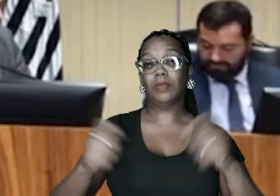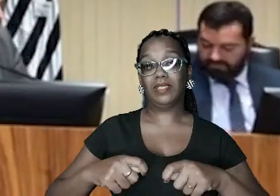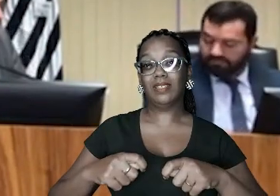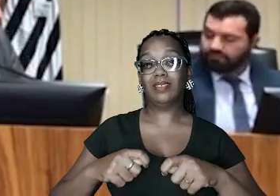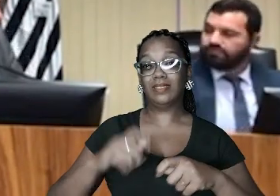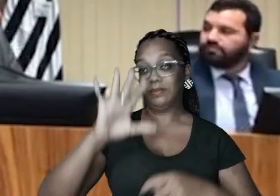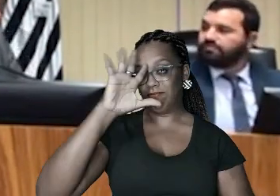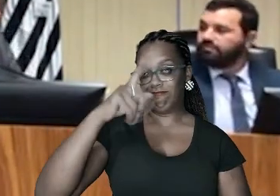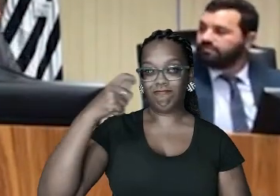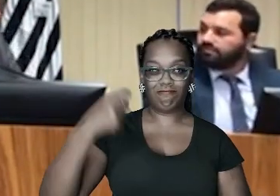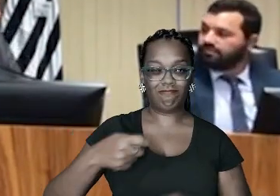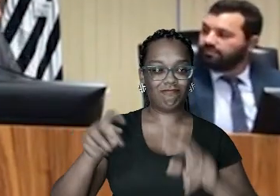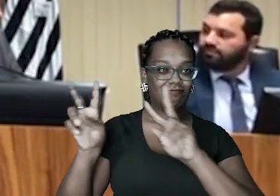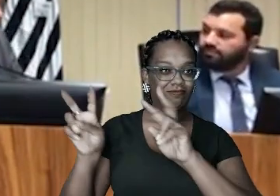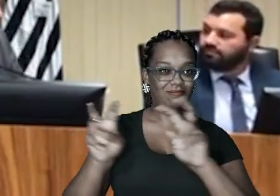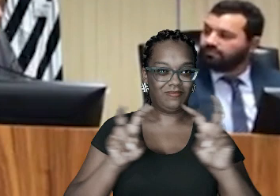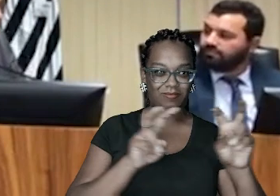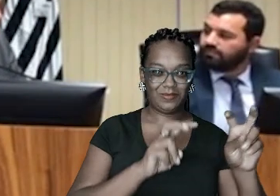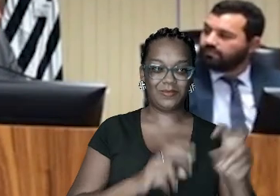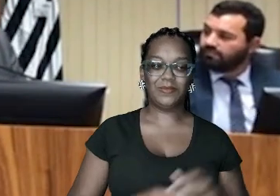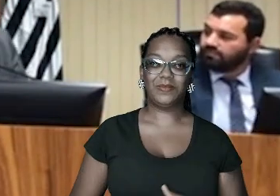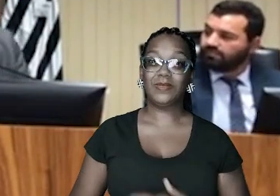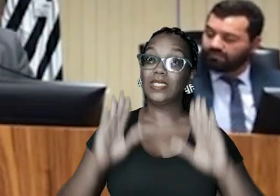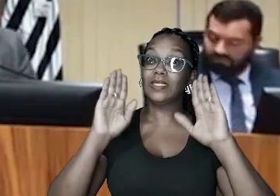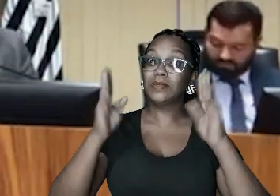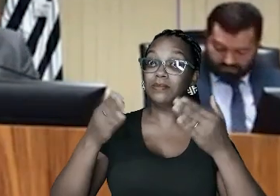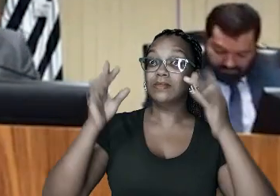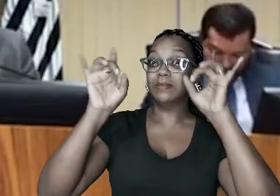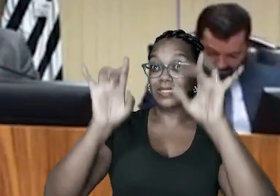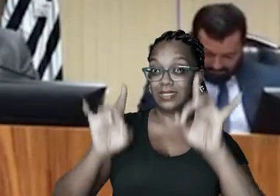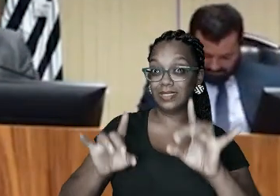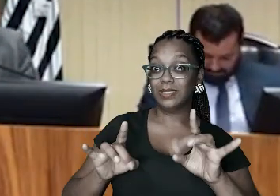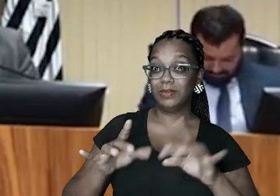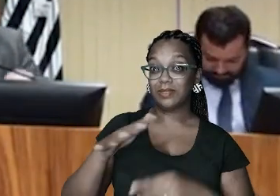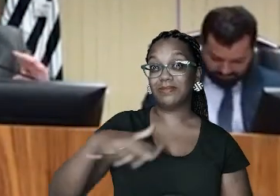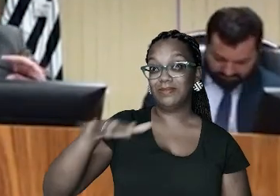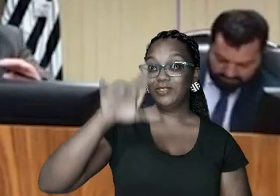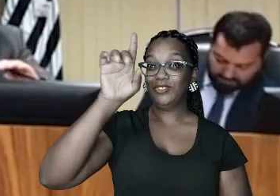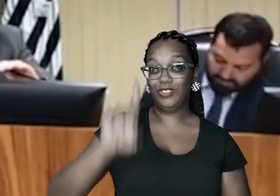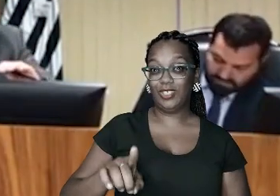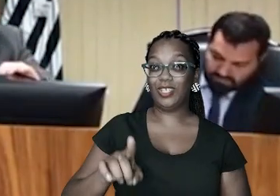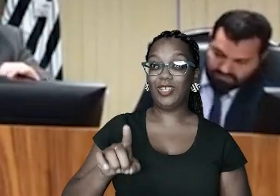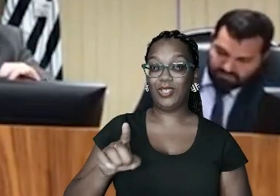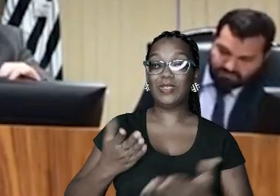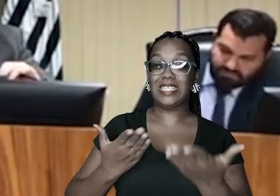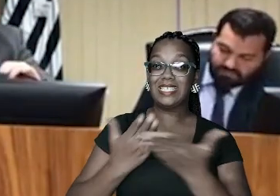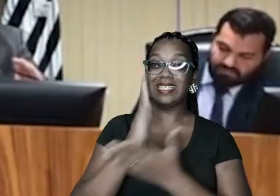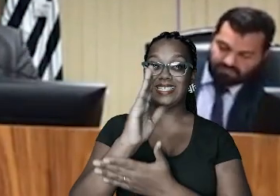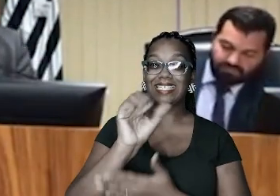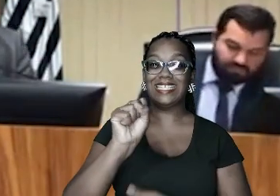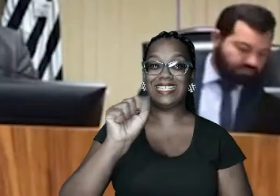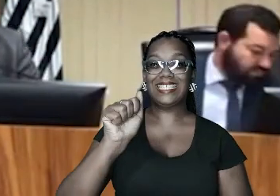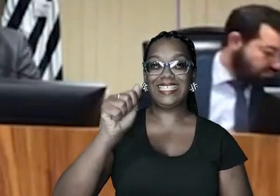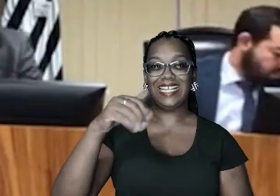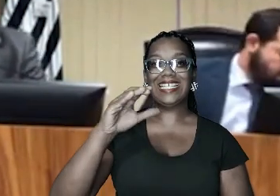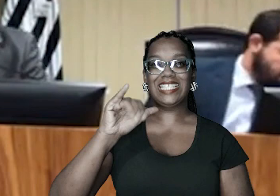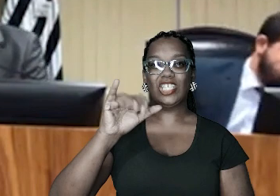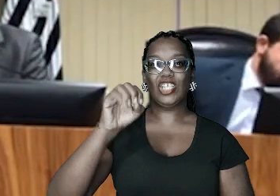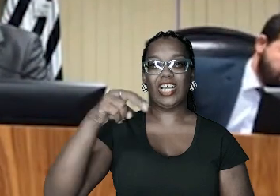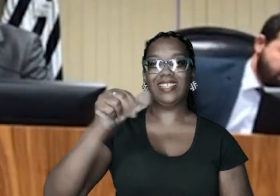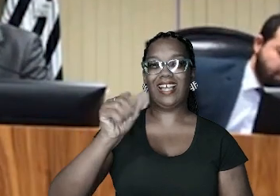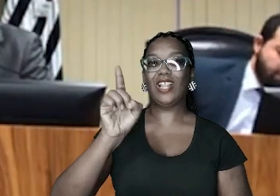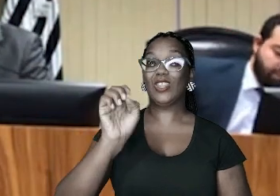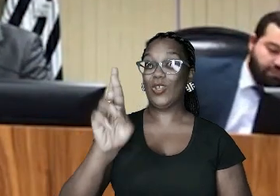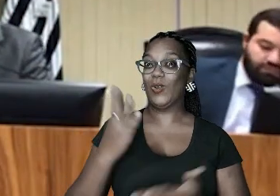fim é o cabo é a justiça competente para decidir questões dessa natureza especialmente né